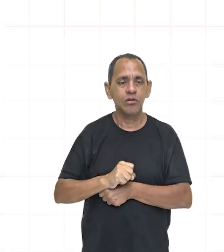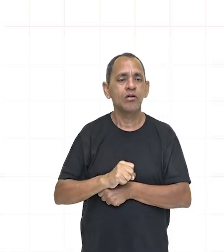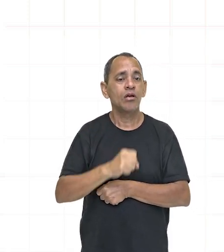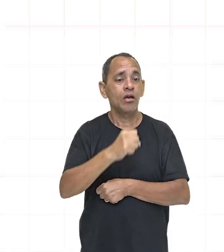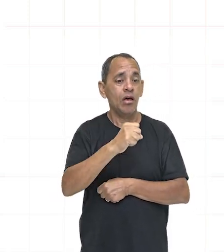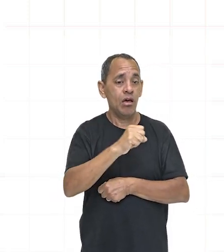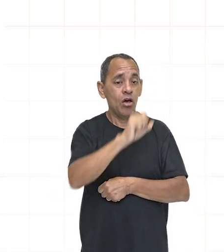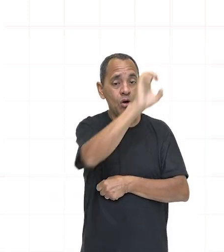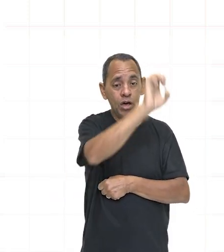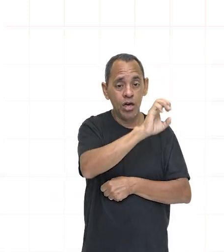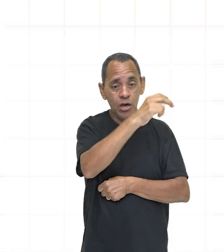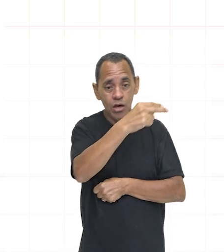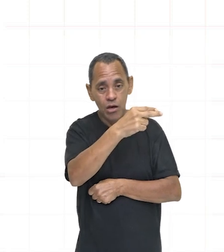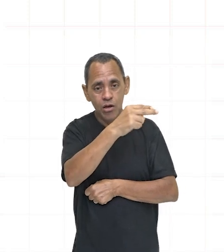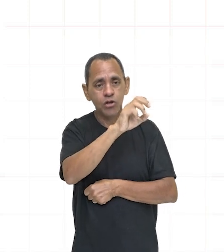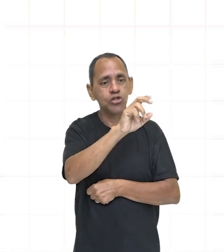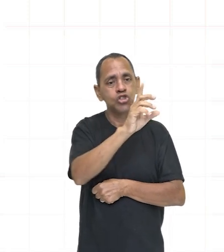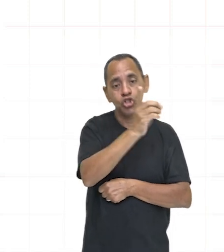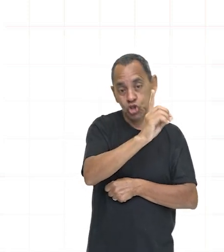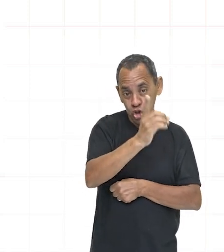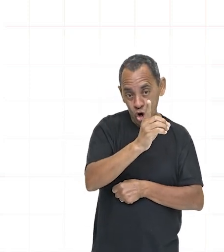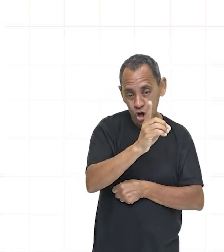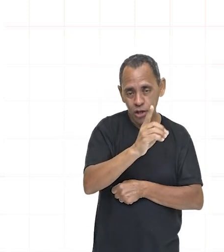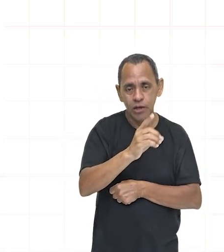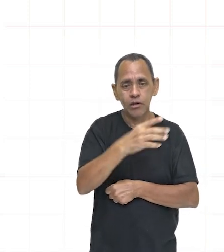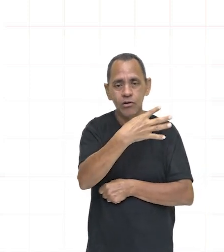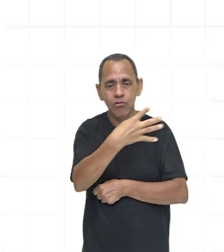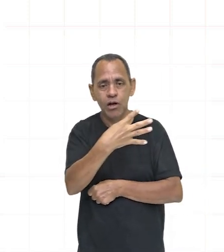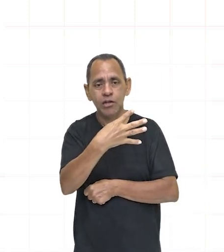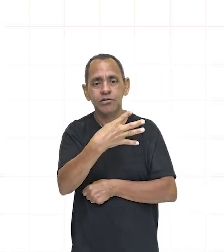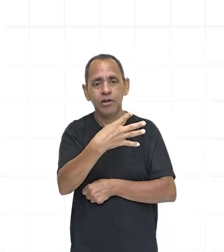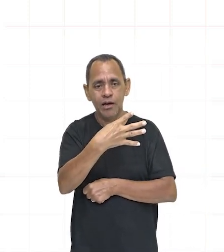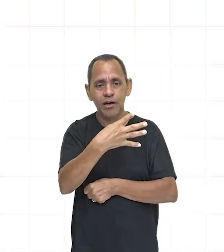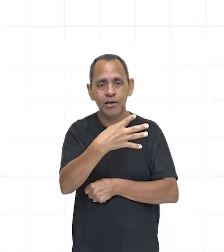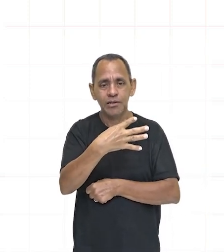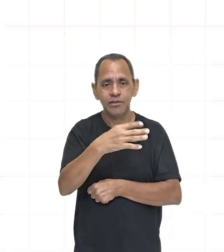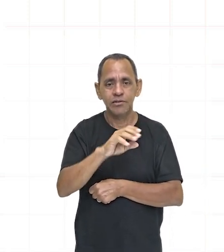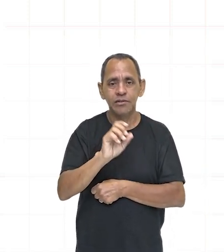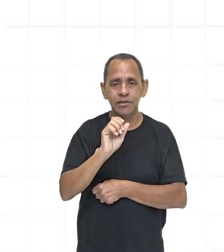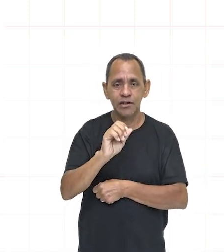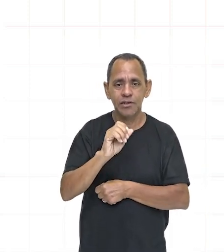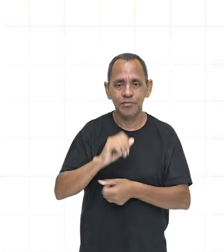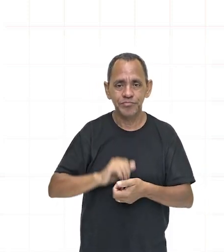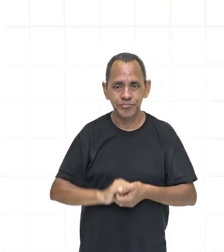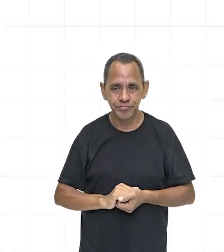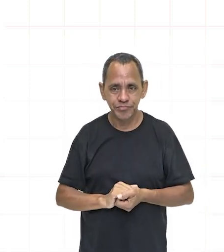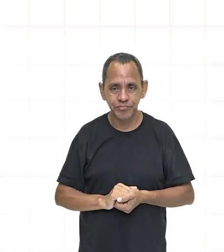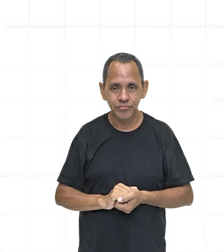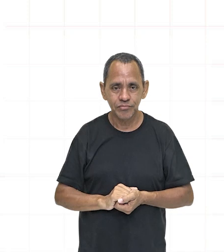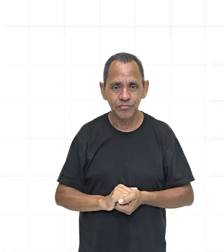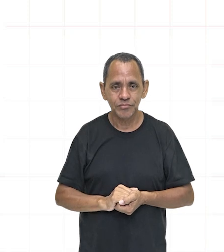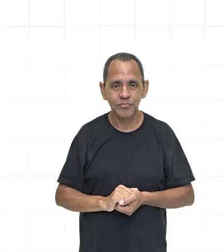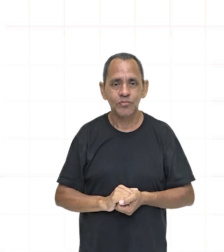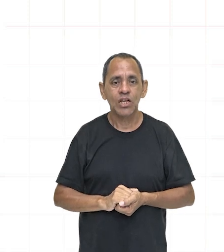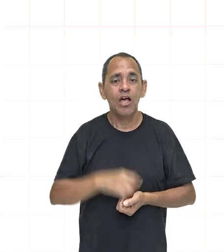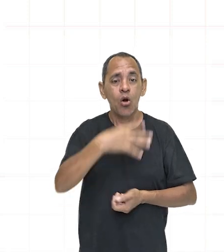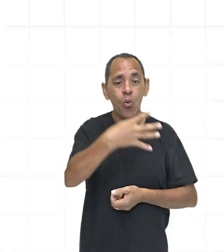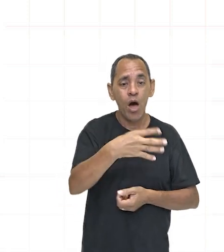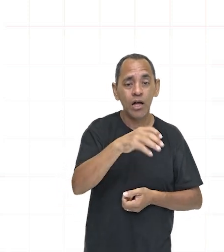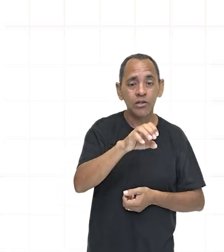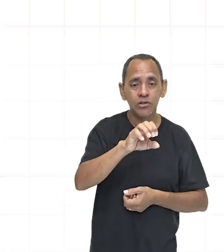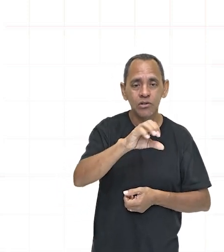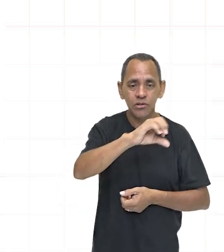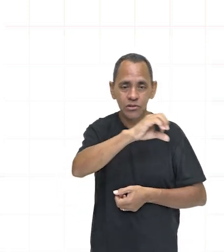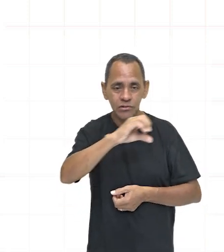4,99. Então, o que vocês acham? Qual vai ser o local aí em que tem a melhor moeda, né, em real aí no